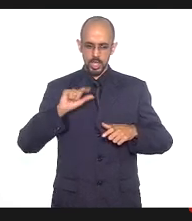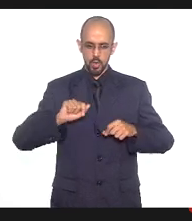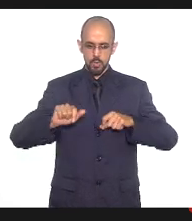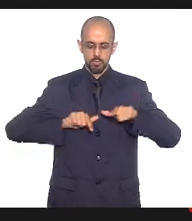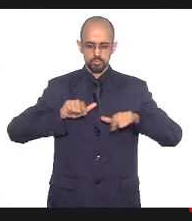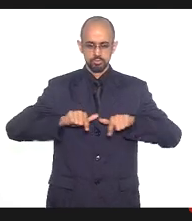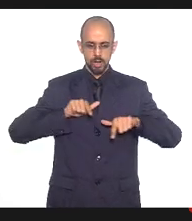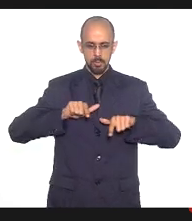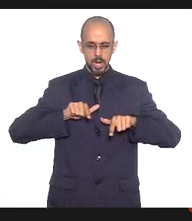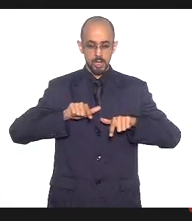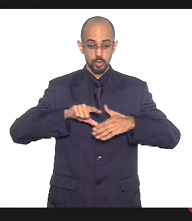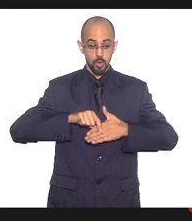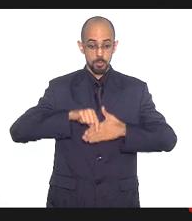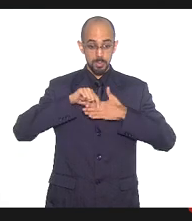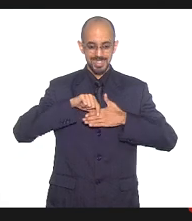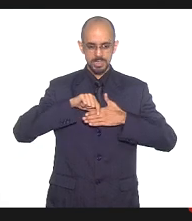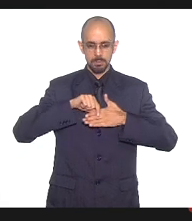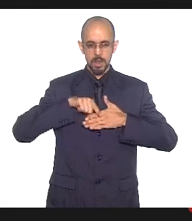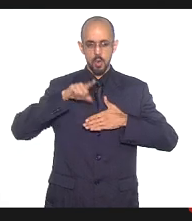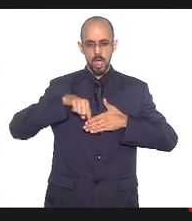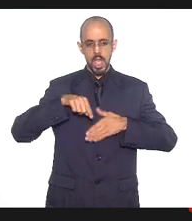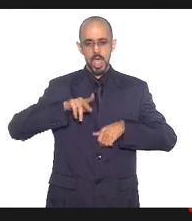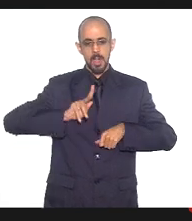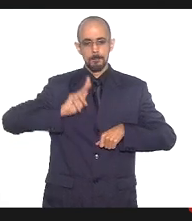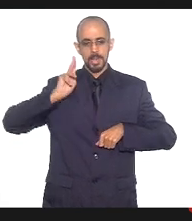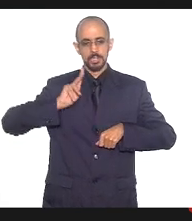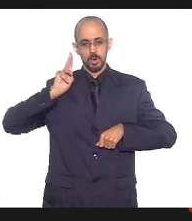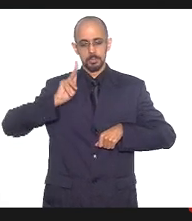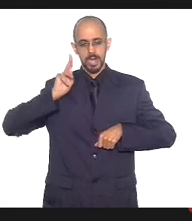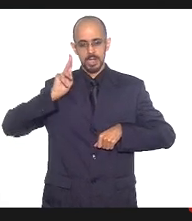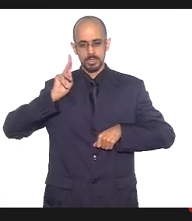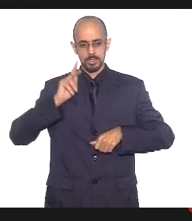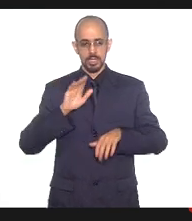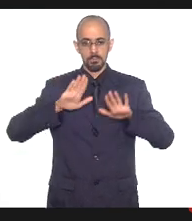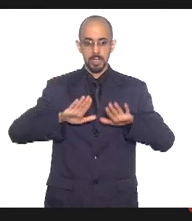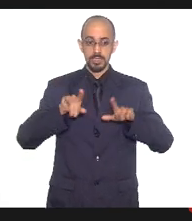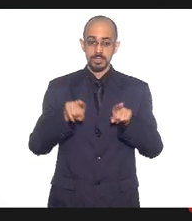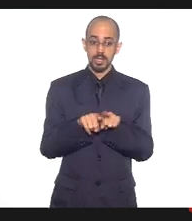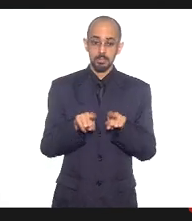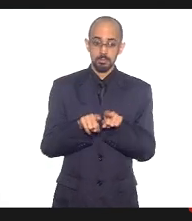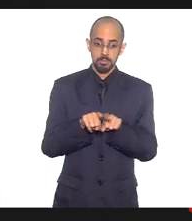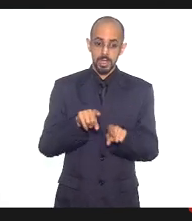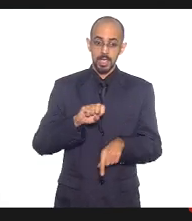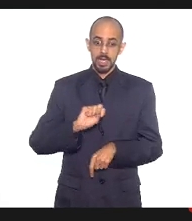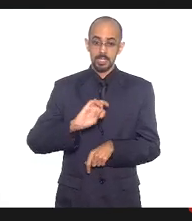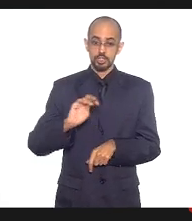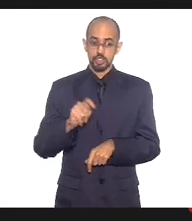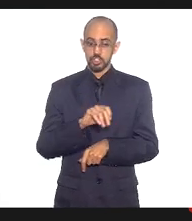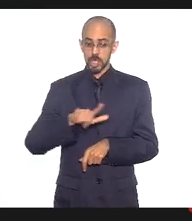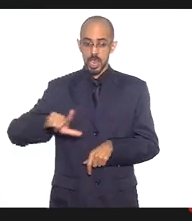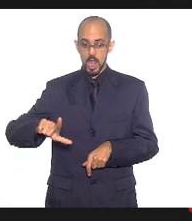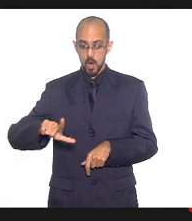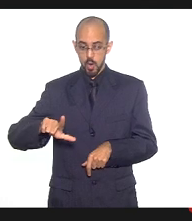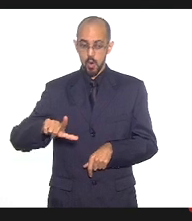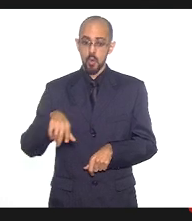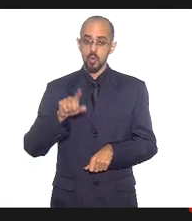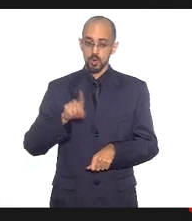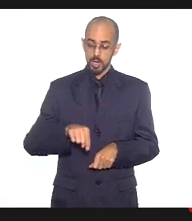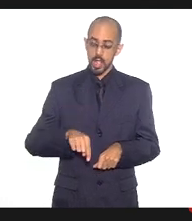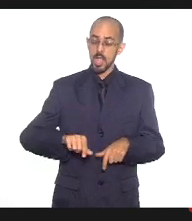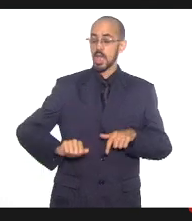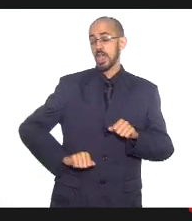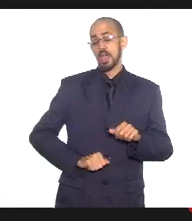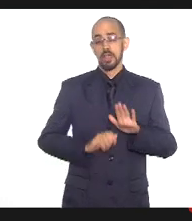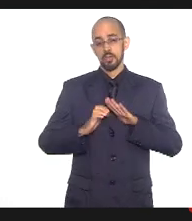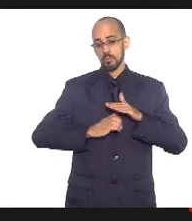a principal operadora desses blocos em que nós estamos, mas temos também a Shell como operadora, no caso